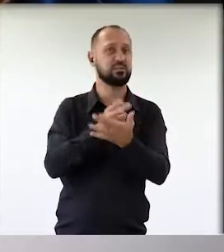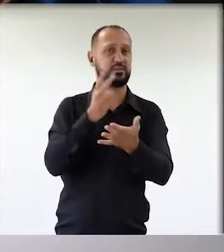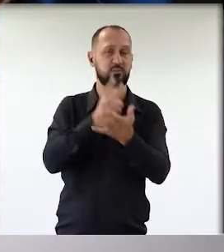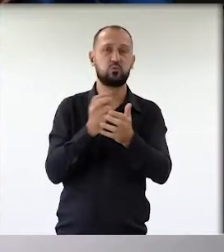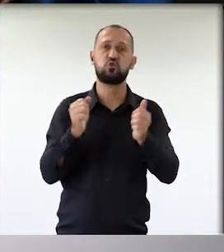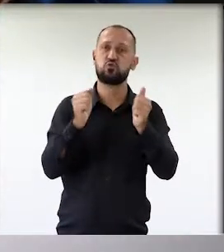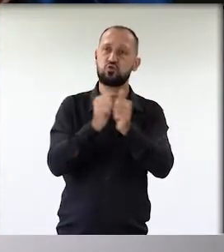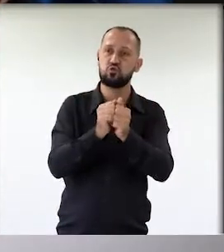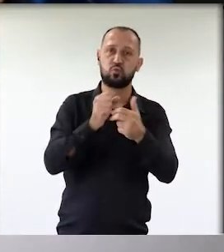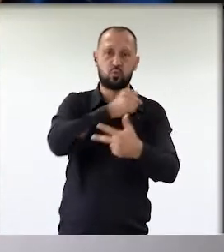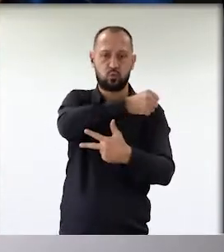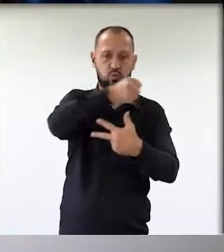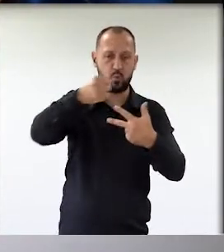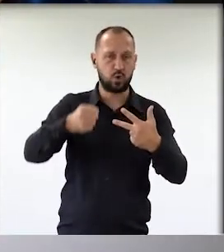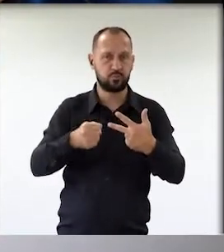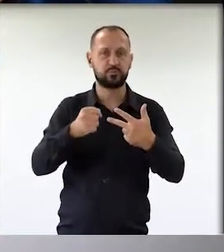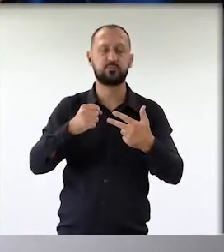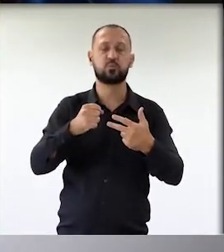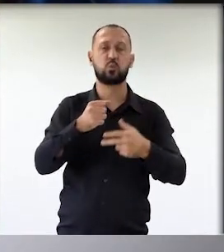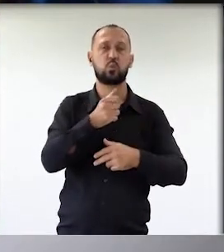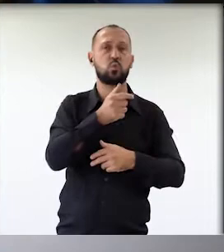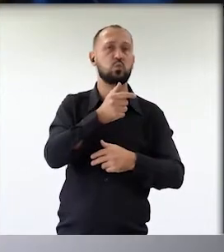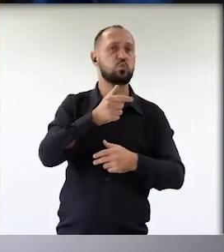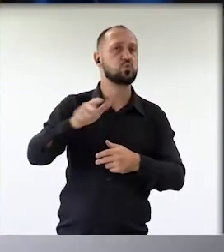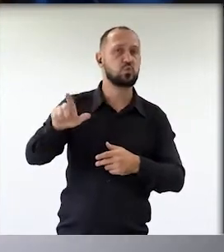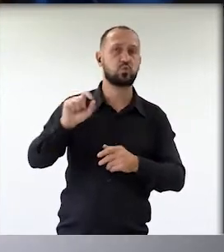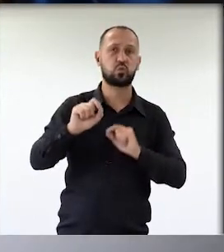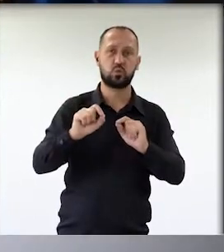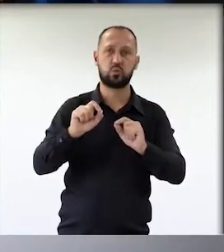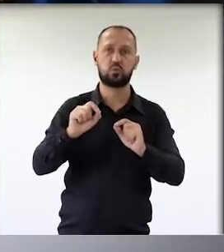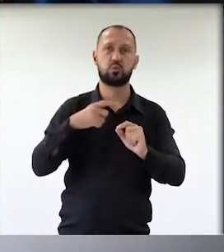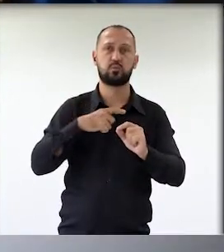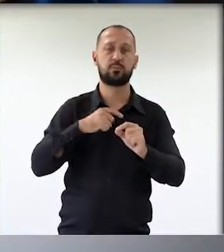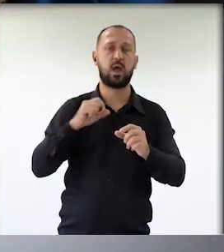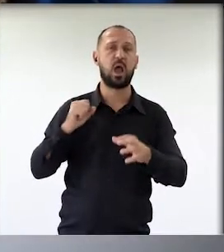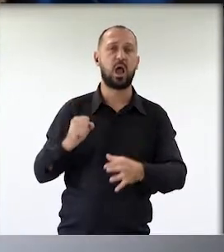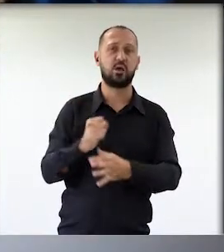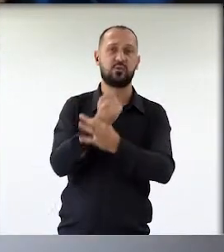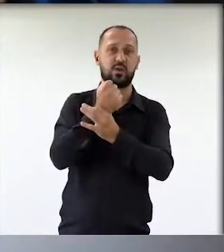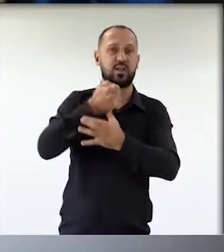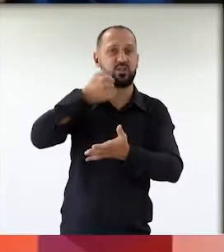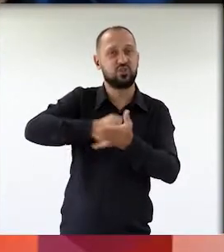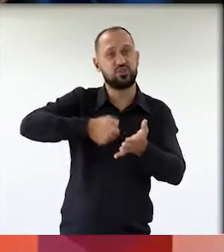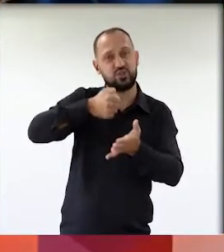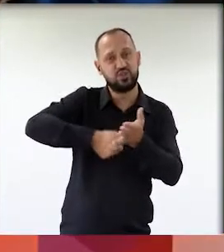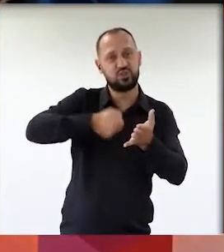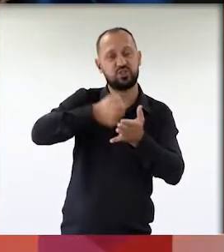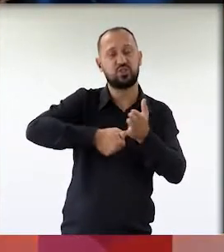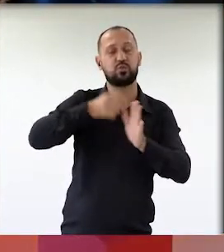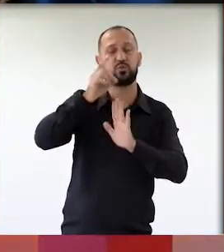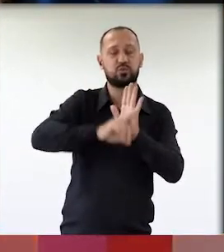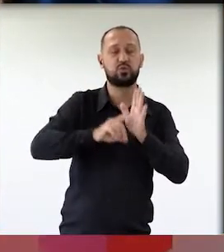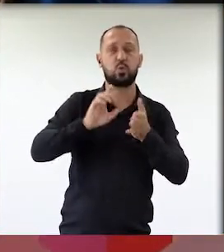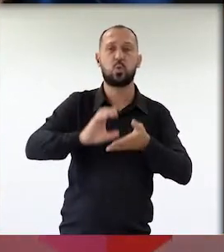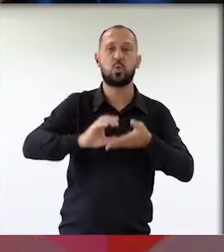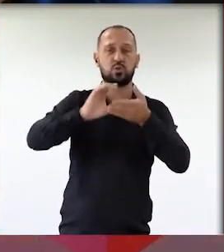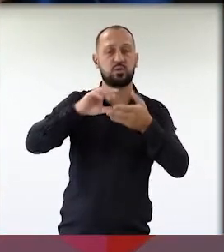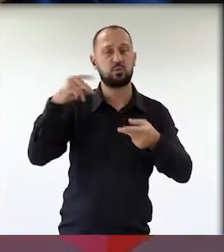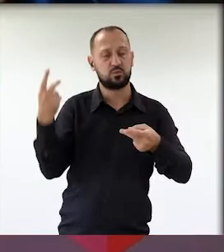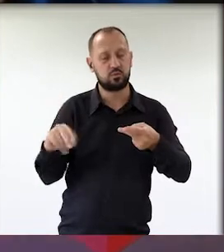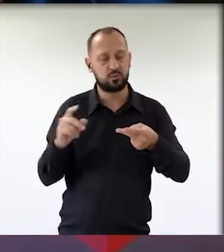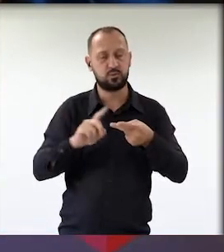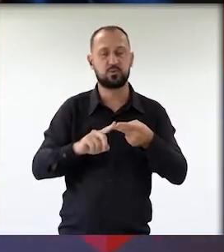em interlocução com o poder público, com os demais integrantes do sistema de garantia de direitos, né?